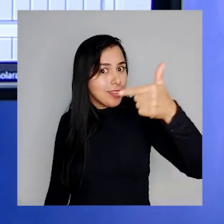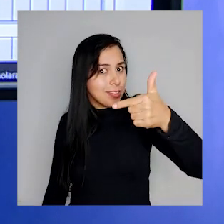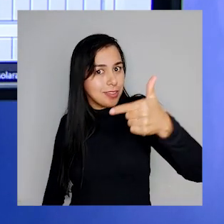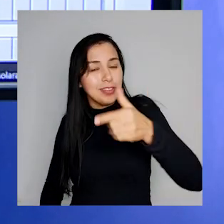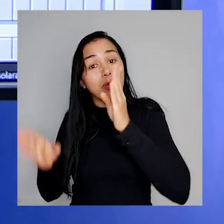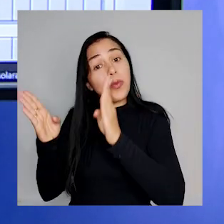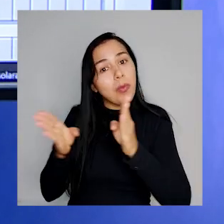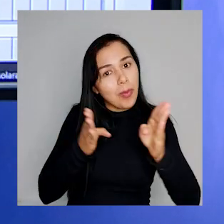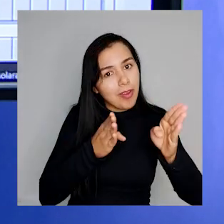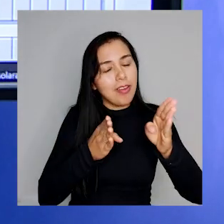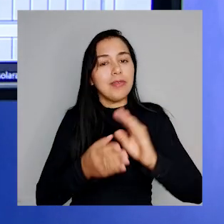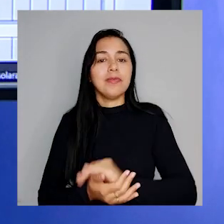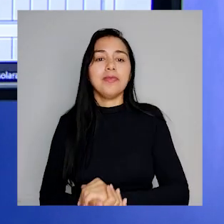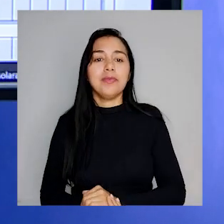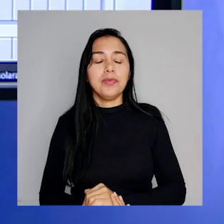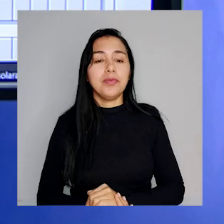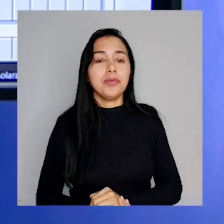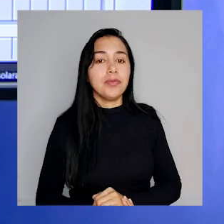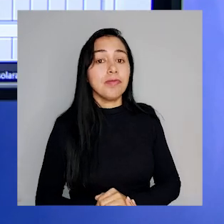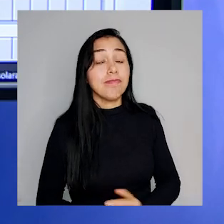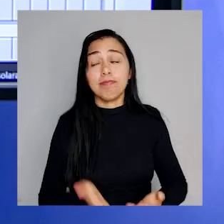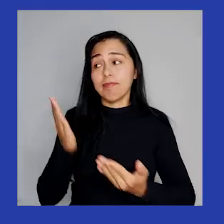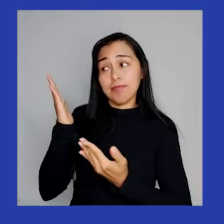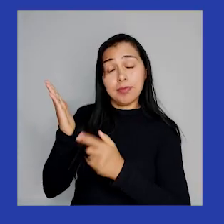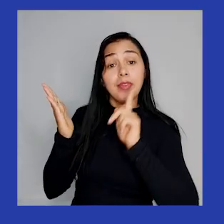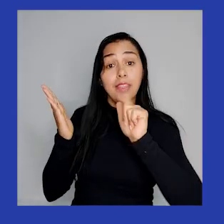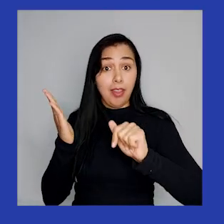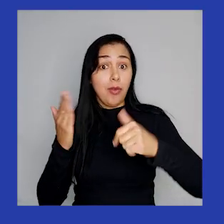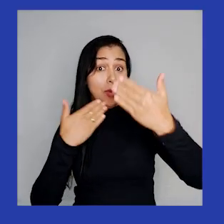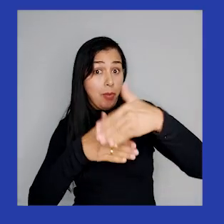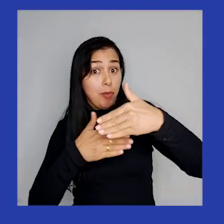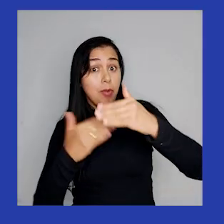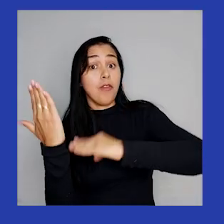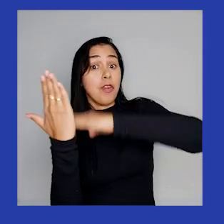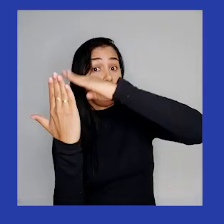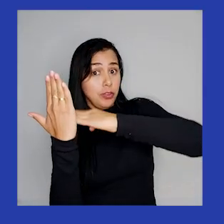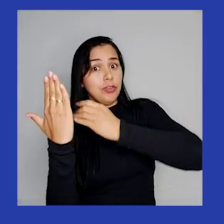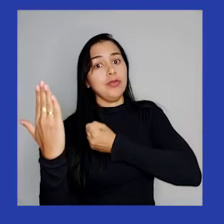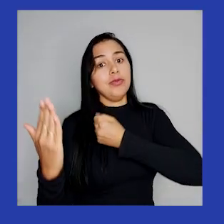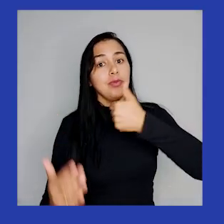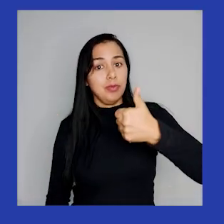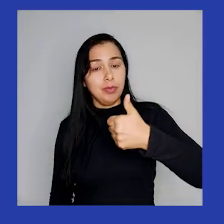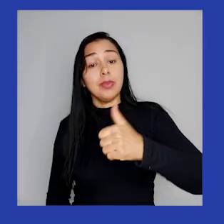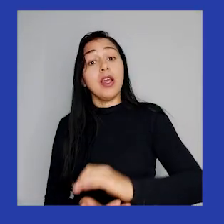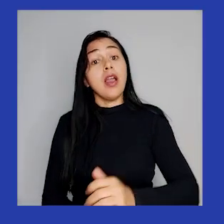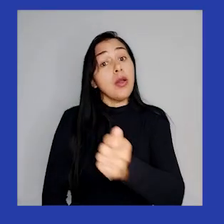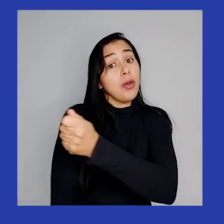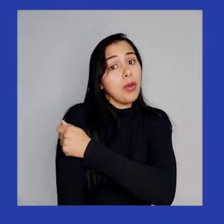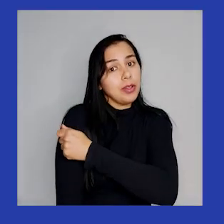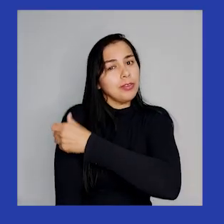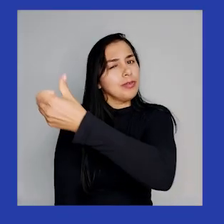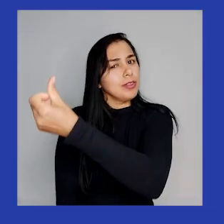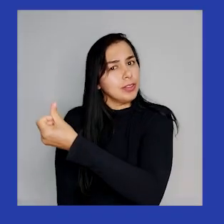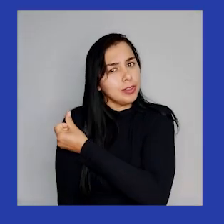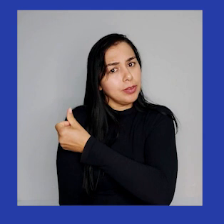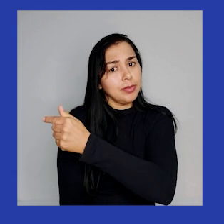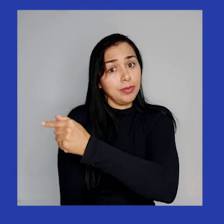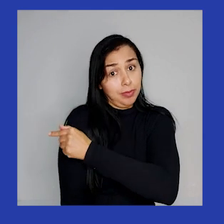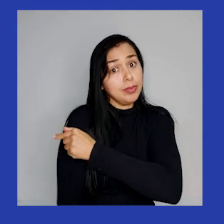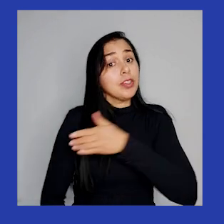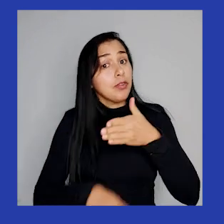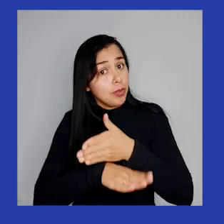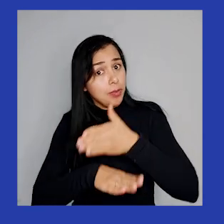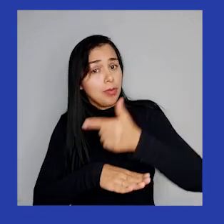etapa. Essa aqui é uma prova nível 1 para os alunos do sexto e sétimo ano que vão participar